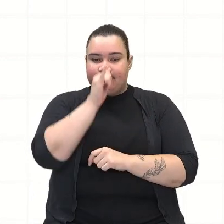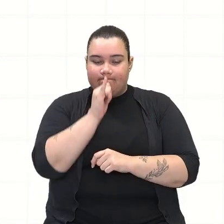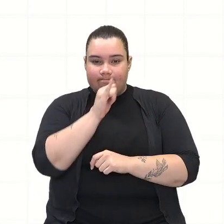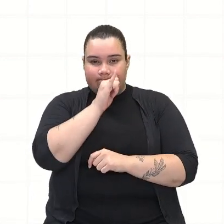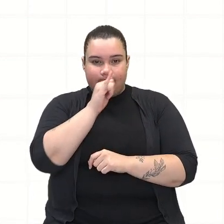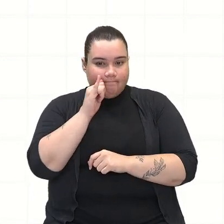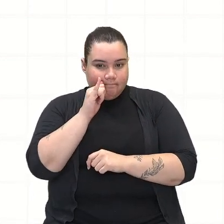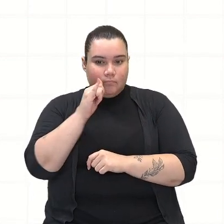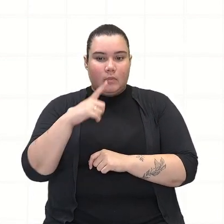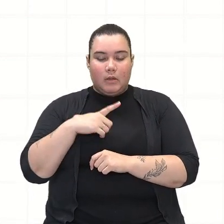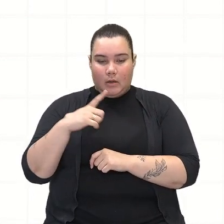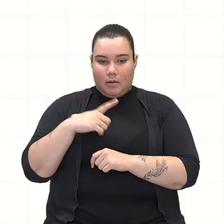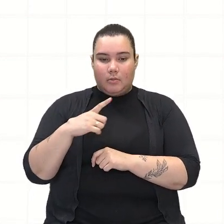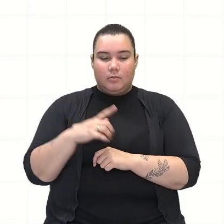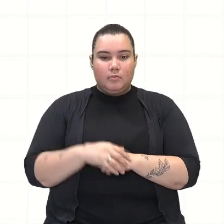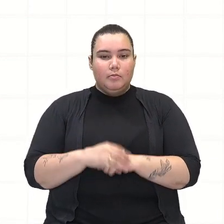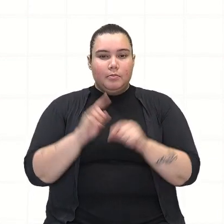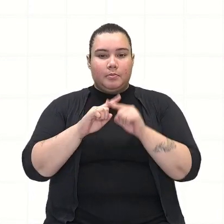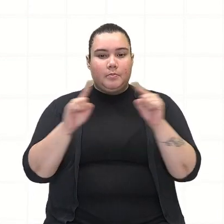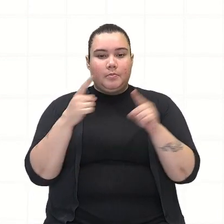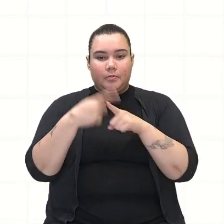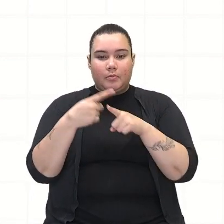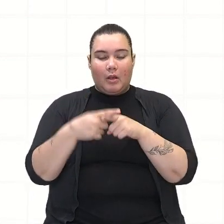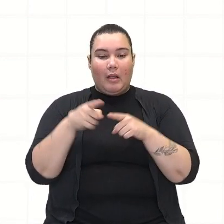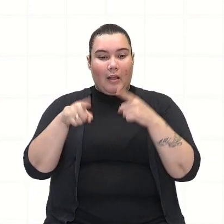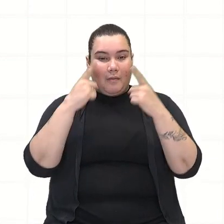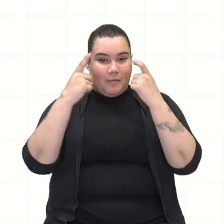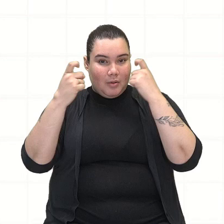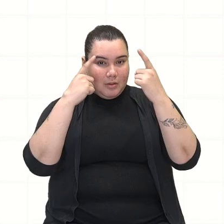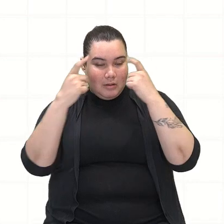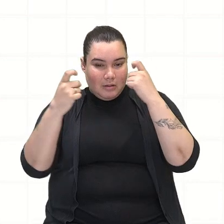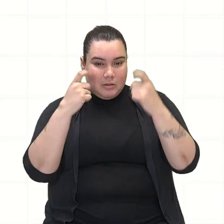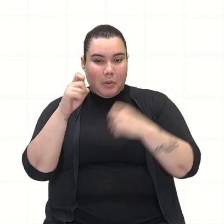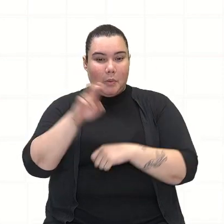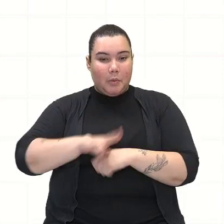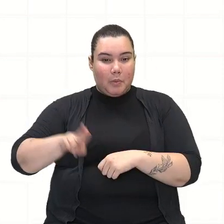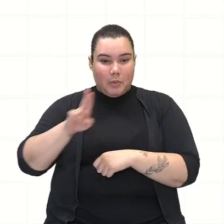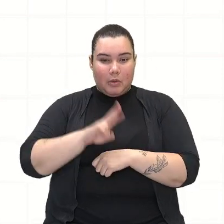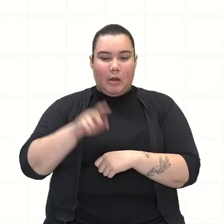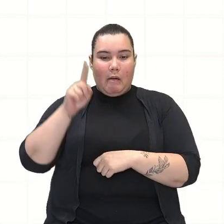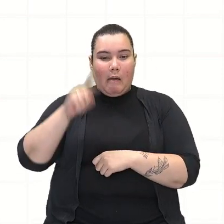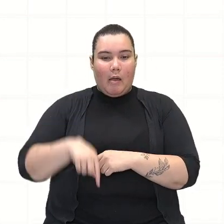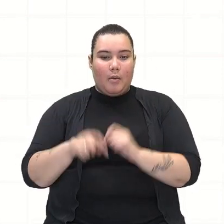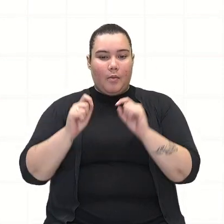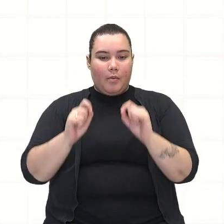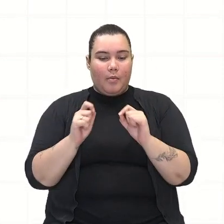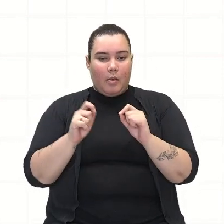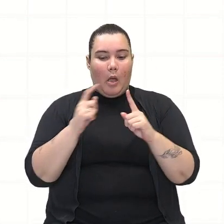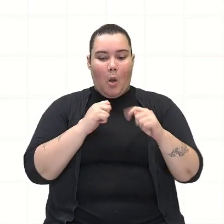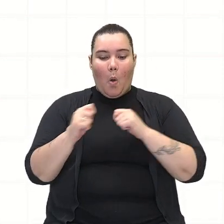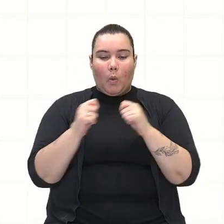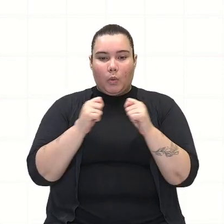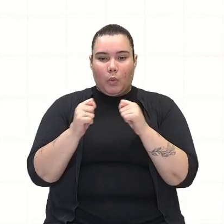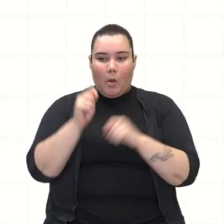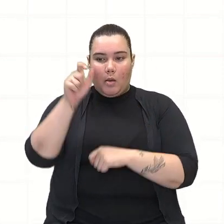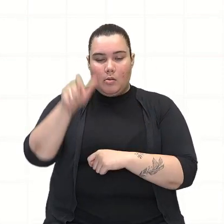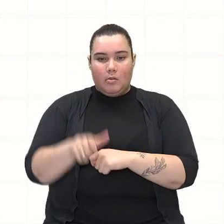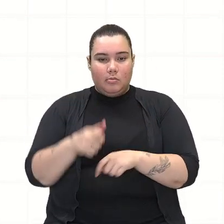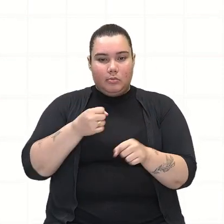ela vai vir muito por conta dessa violência que ela era utilizada como um instrumento de controle sobre